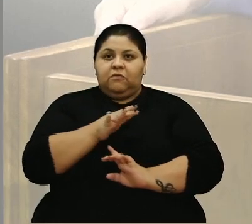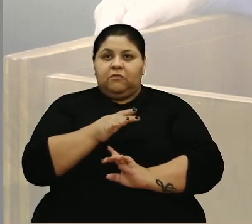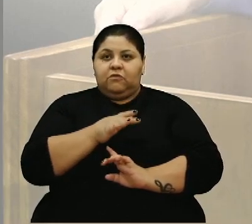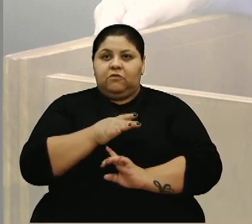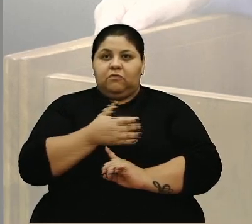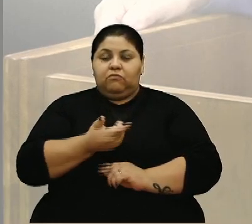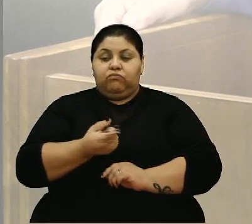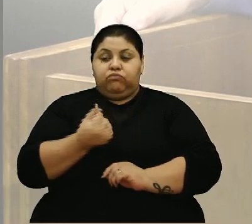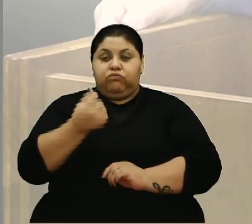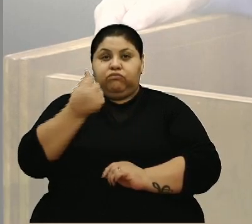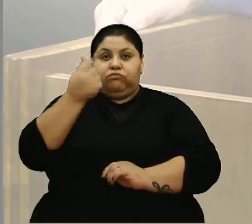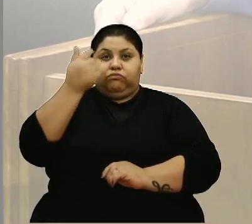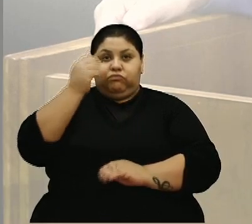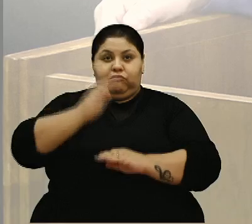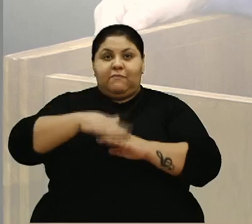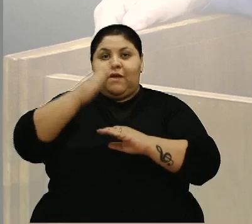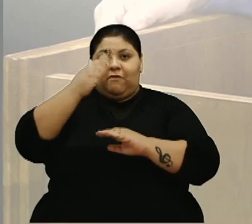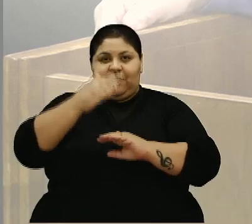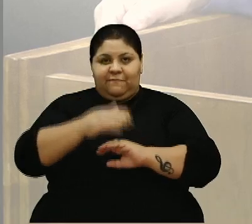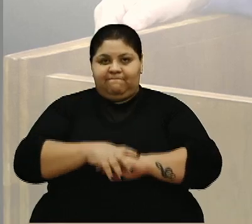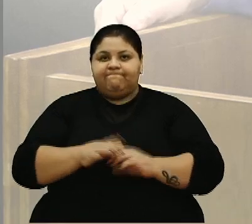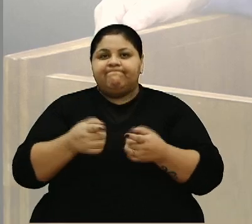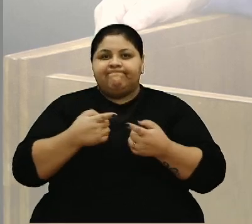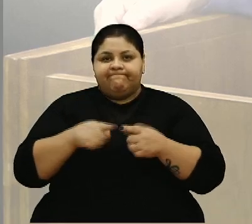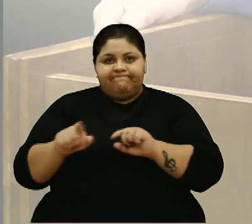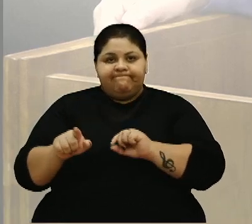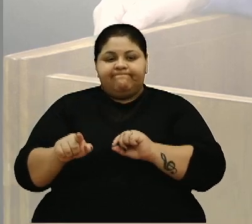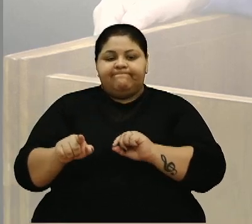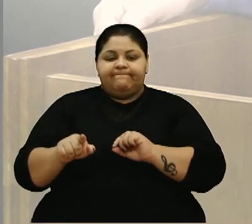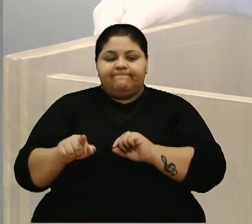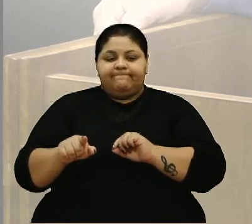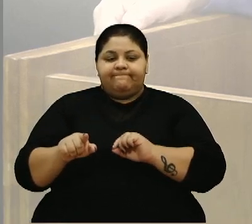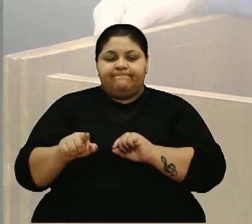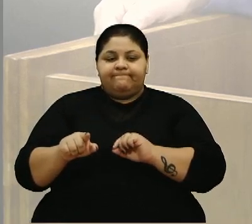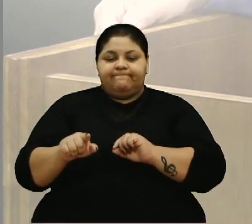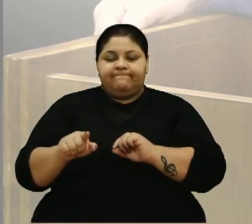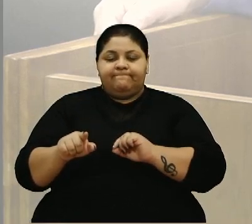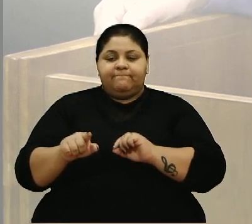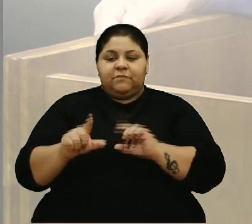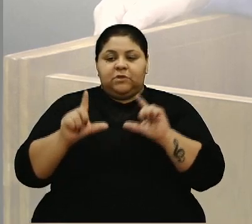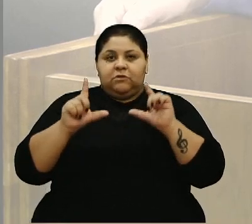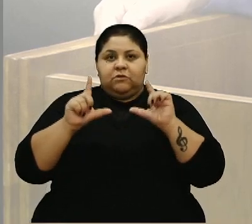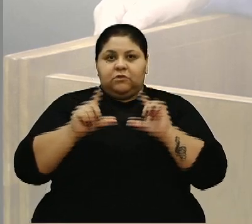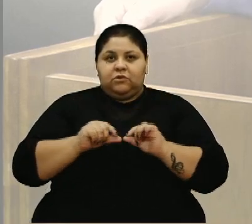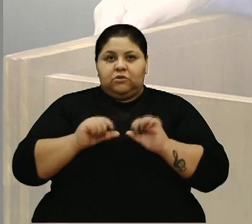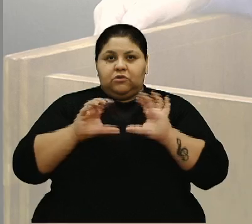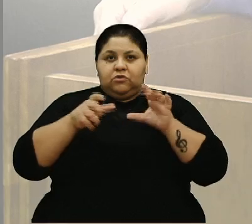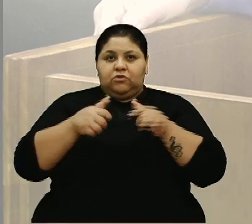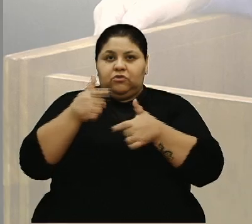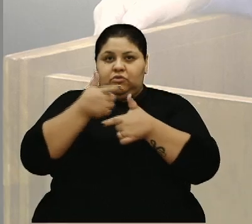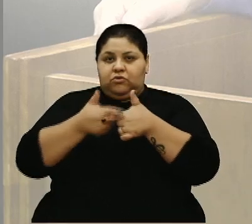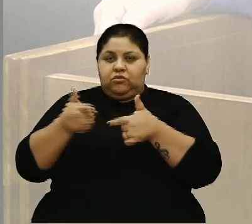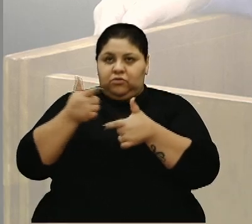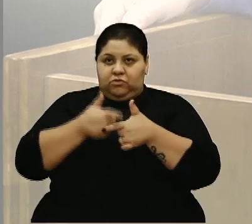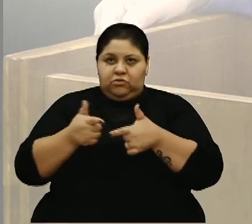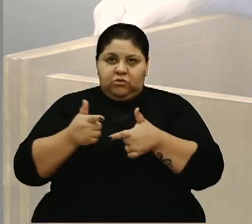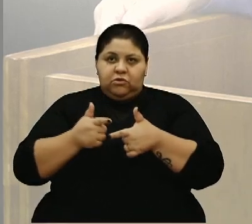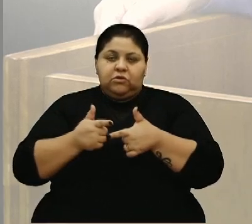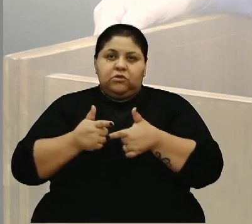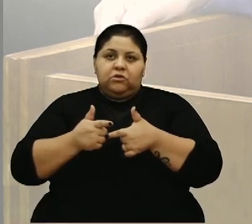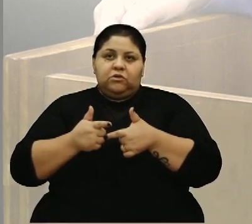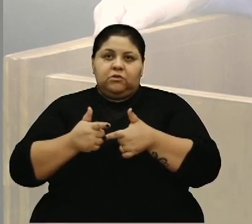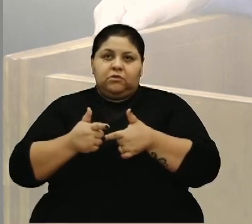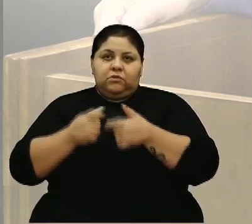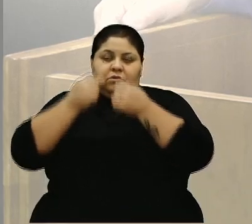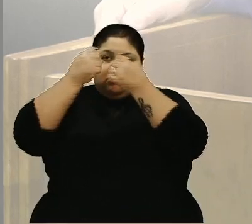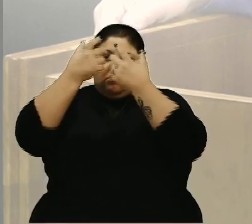muito maiores, mas dar para tentar, minimizar toda essa situação que é passada para vocês